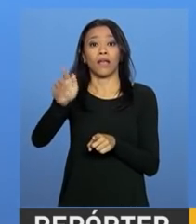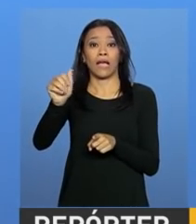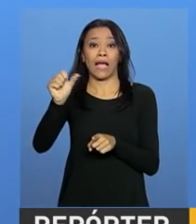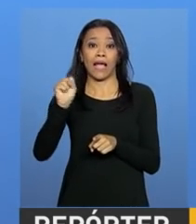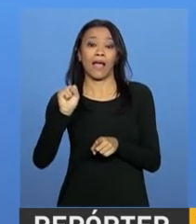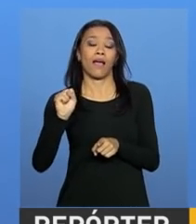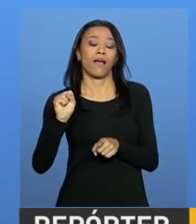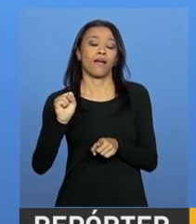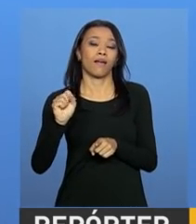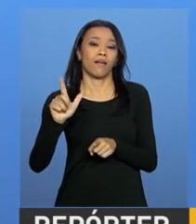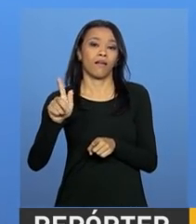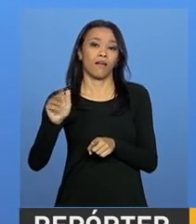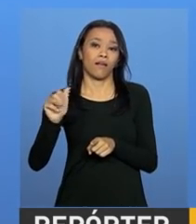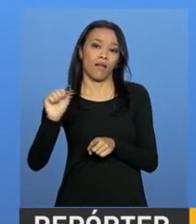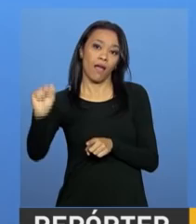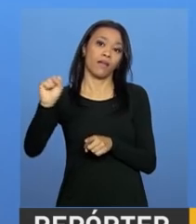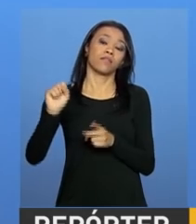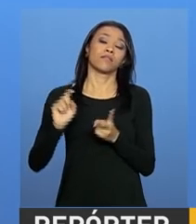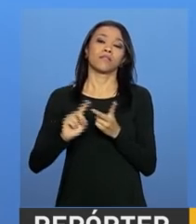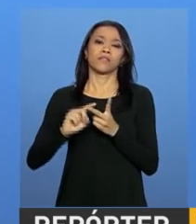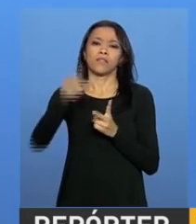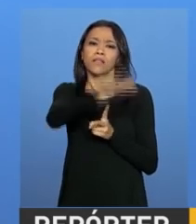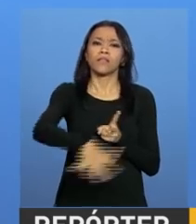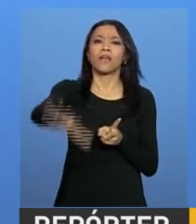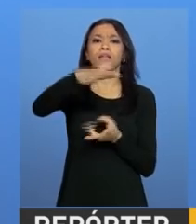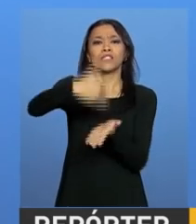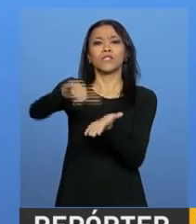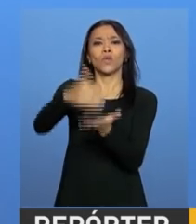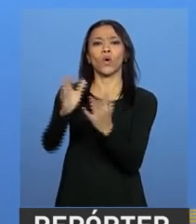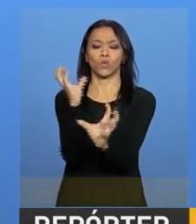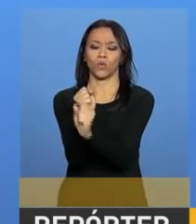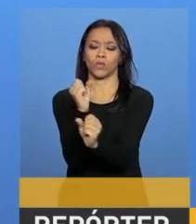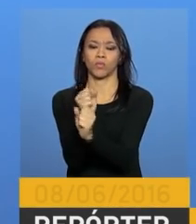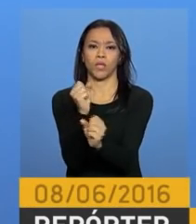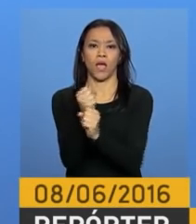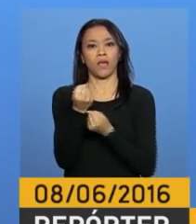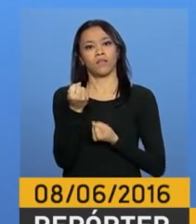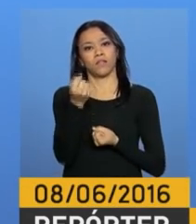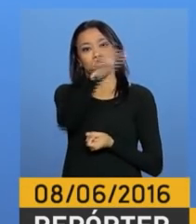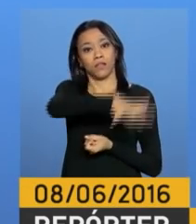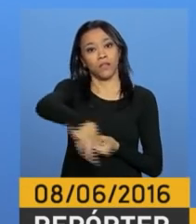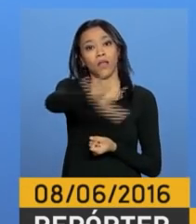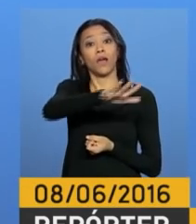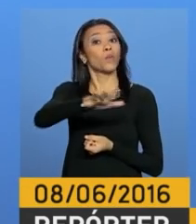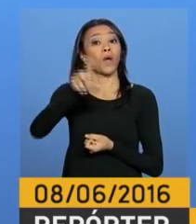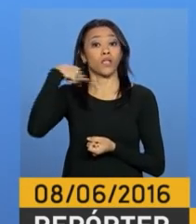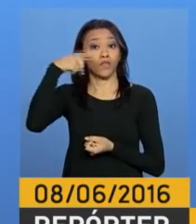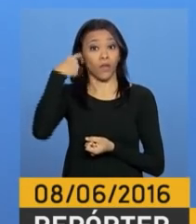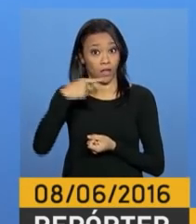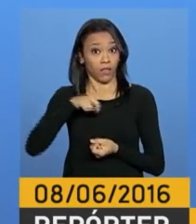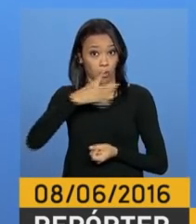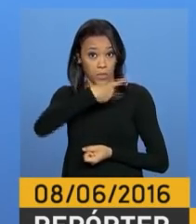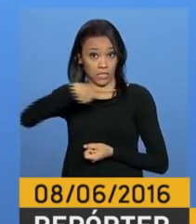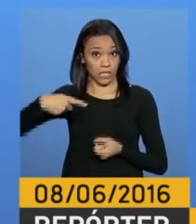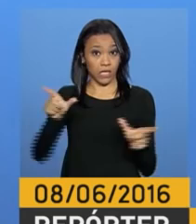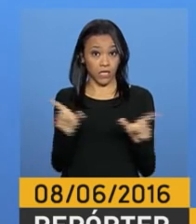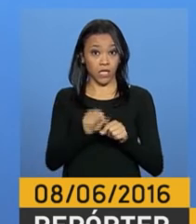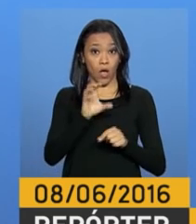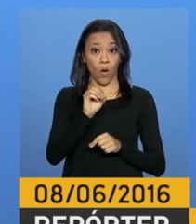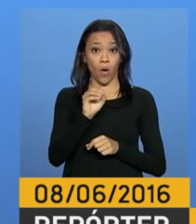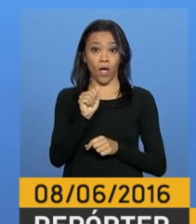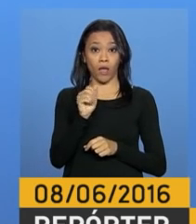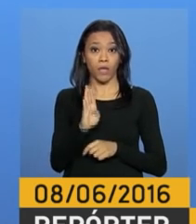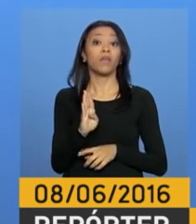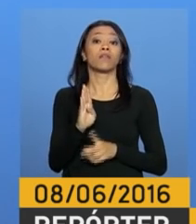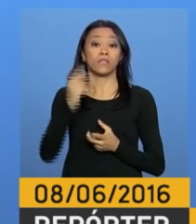de contabilidade advogados nosso presidente da OAB OAB de São Paulo OAB